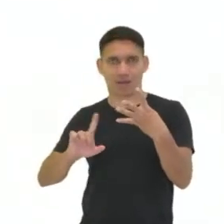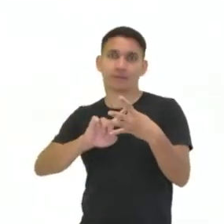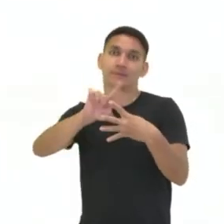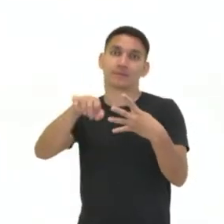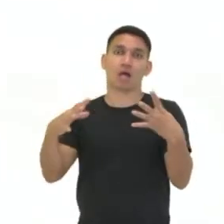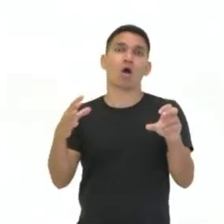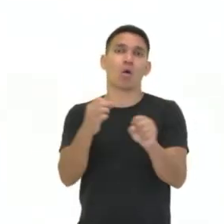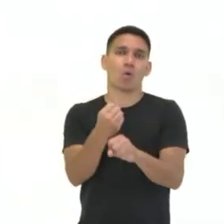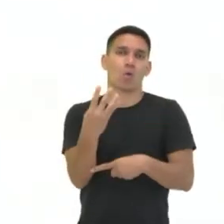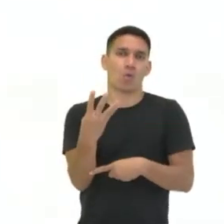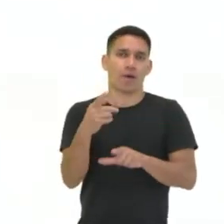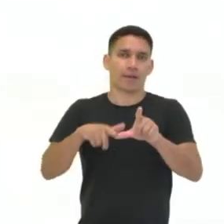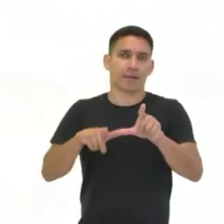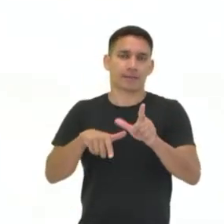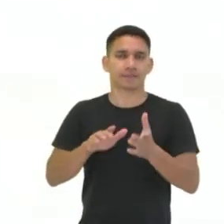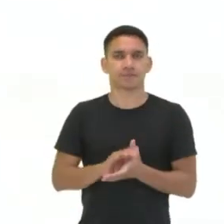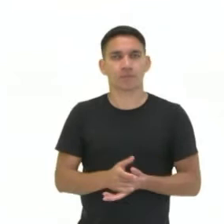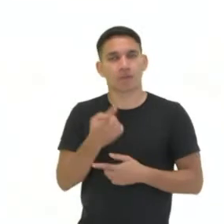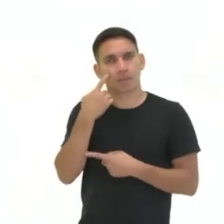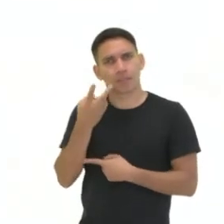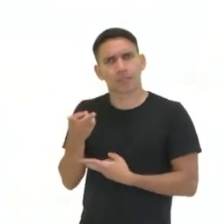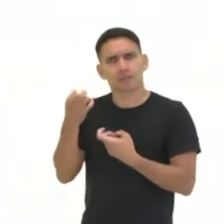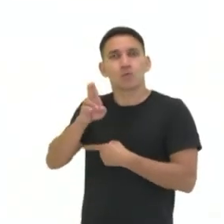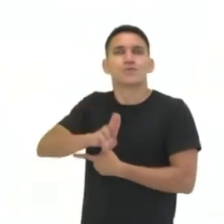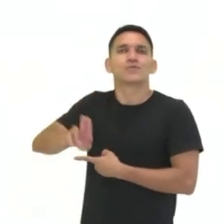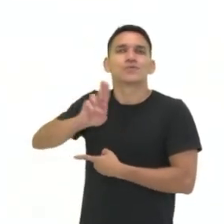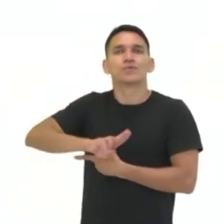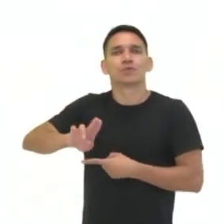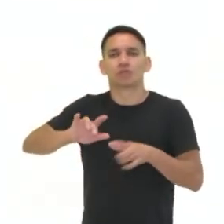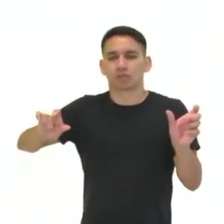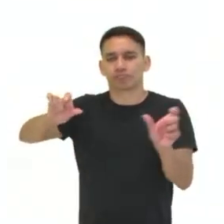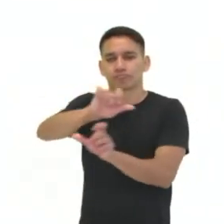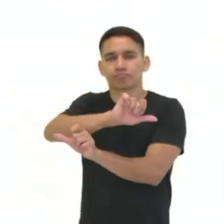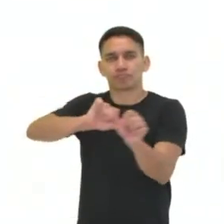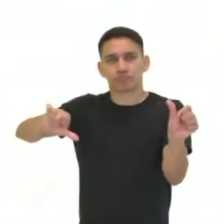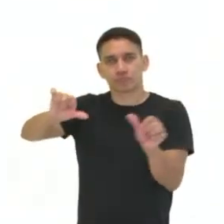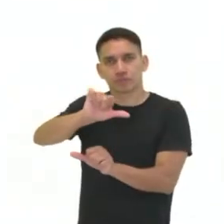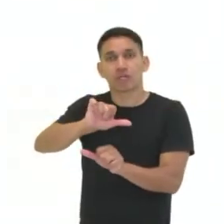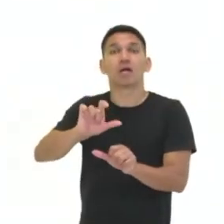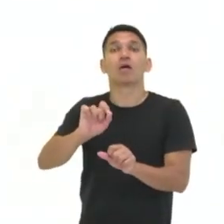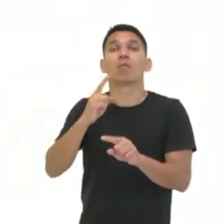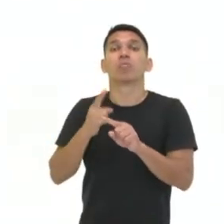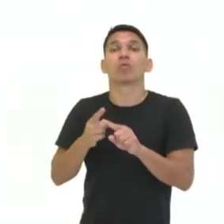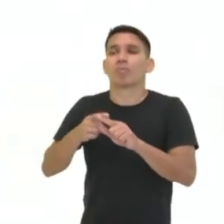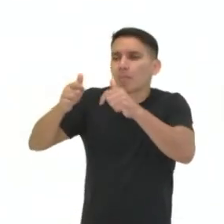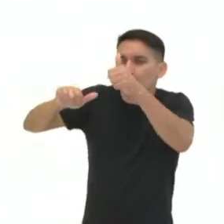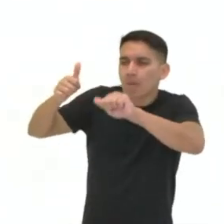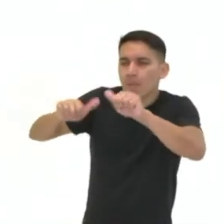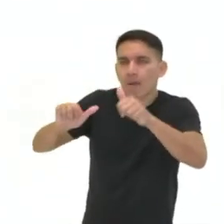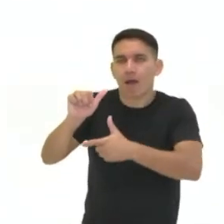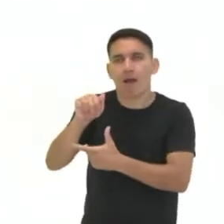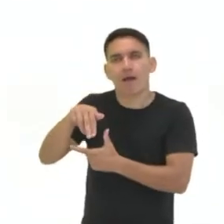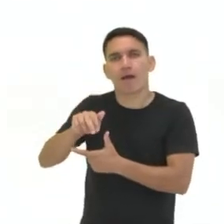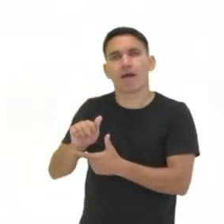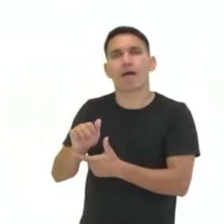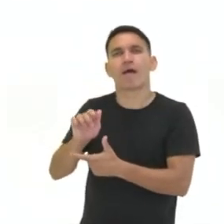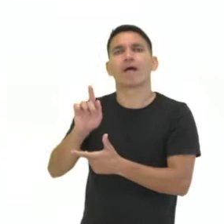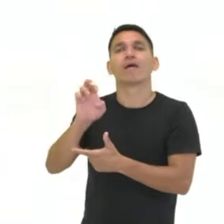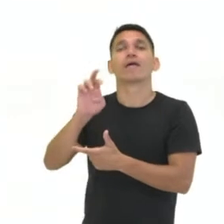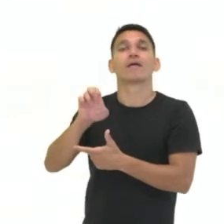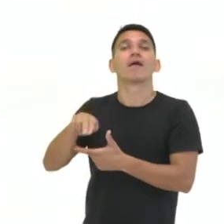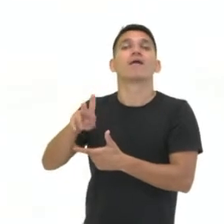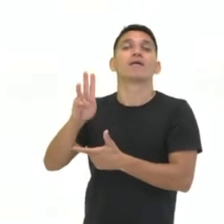letras. Então, podemos utilizar a permutação simples, pois as anagramas são formadas pela permuta das